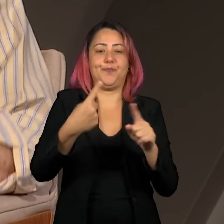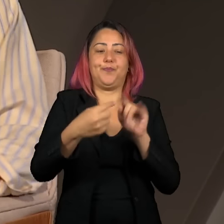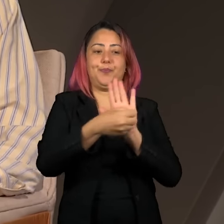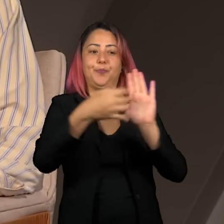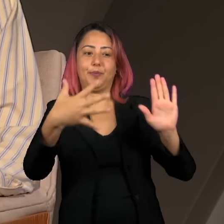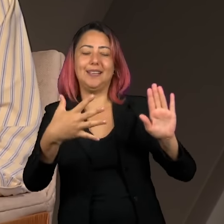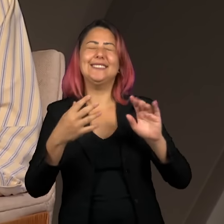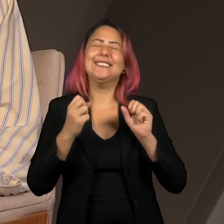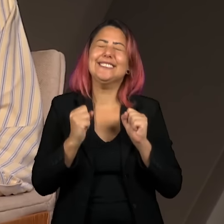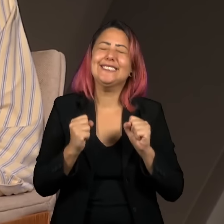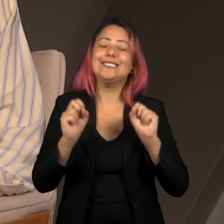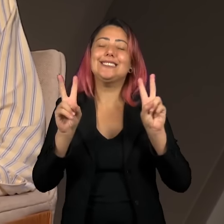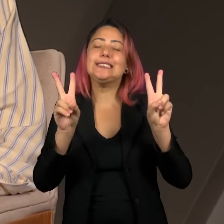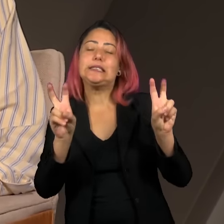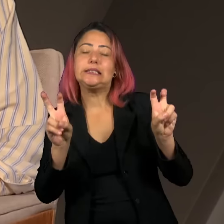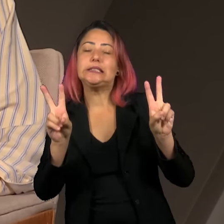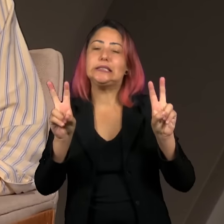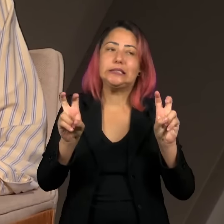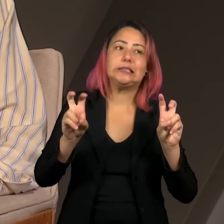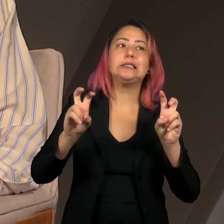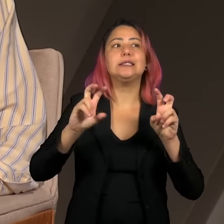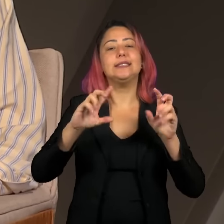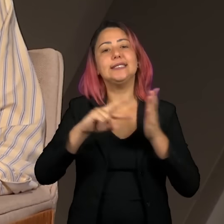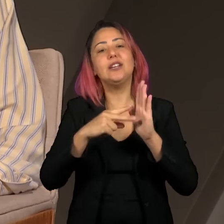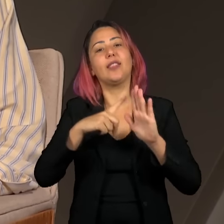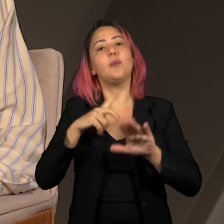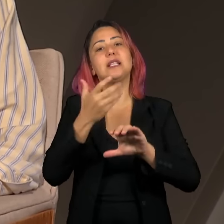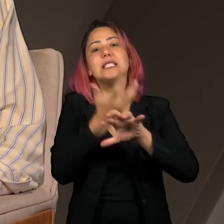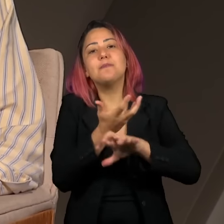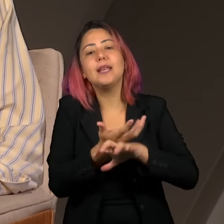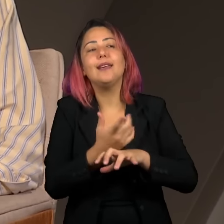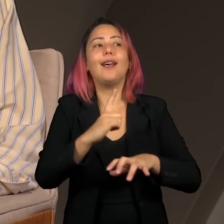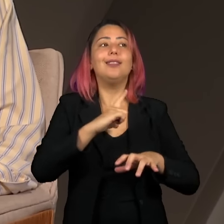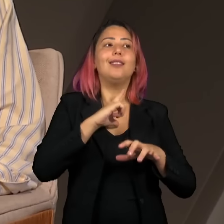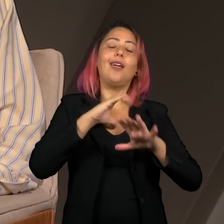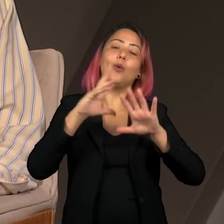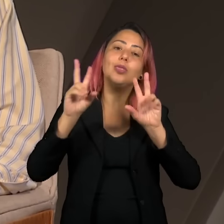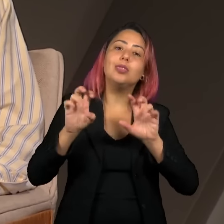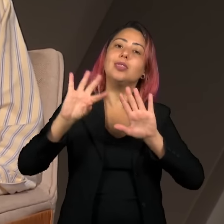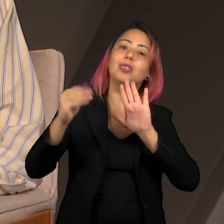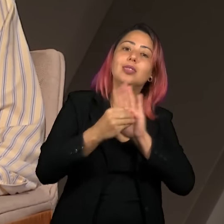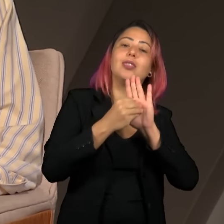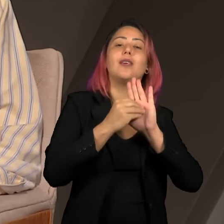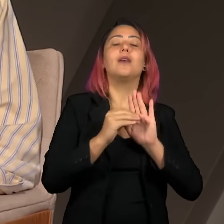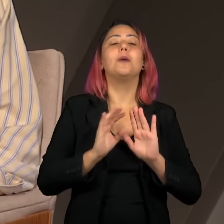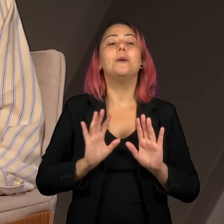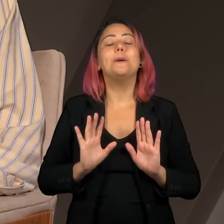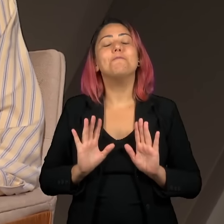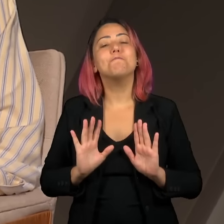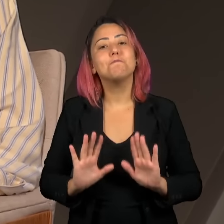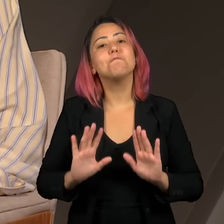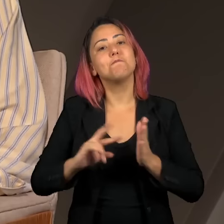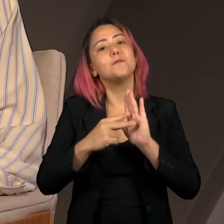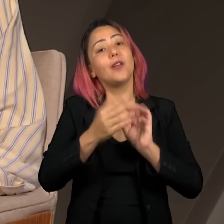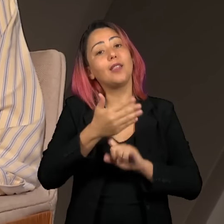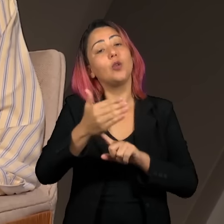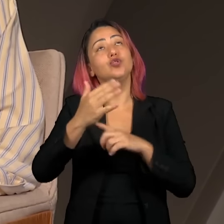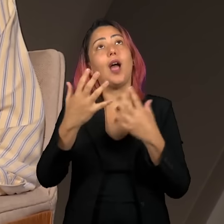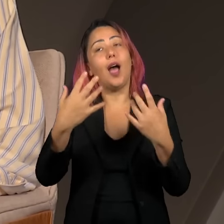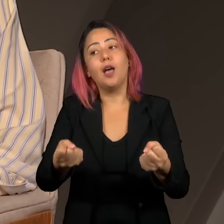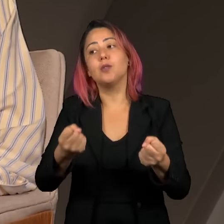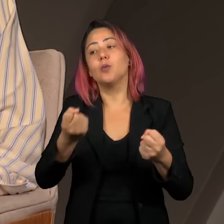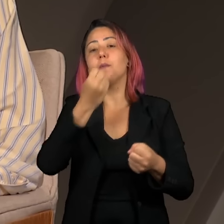tem um um componente curricular que realmente pensa que tecnologia Pode ser útil Em alguns momentos mas tá